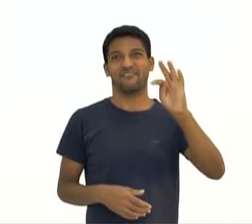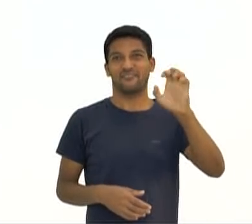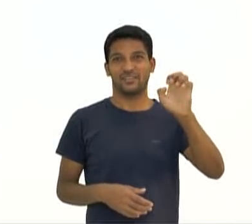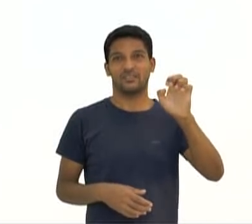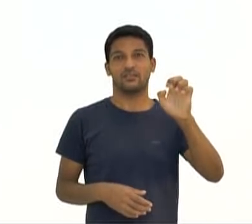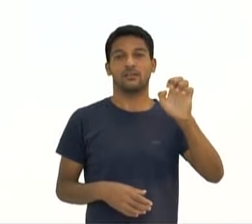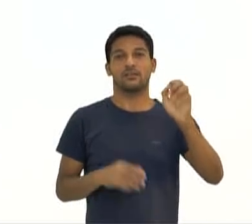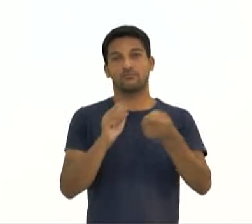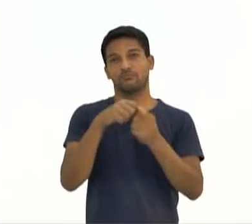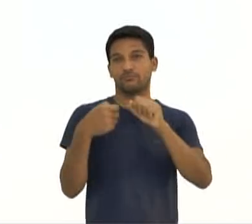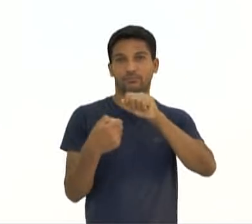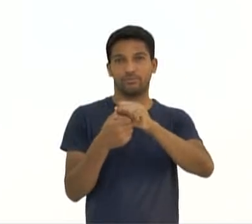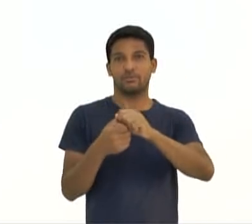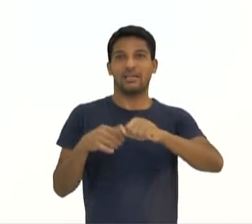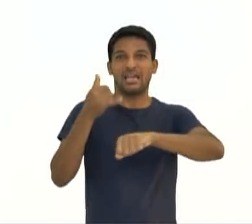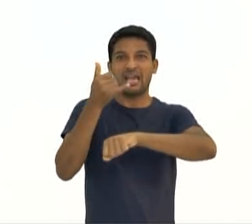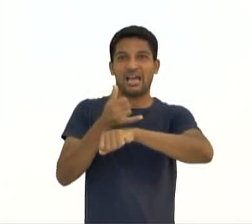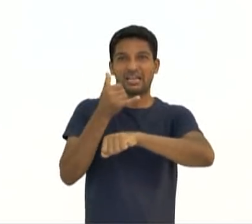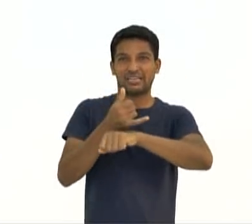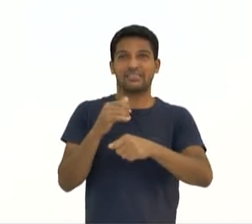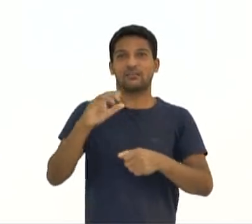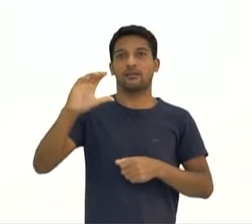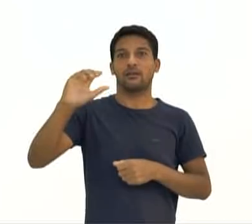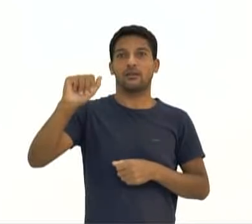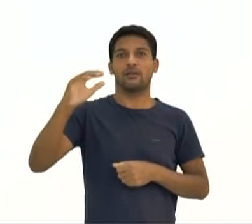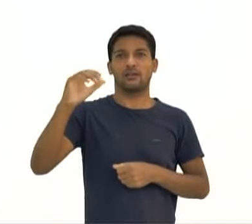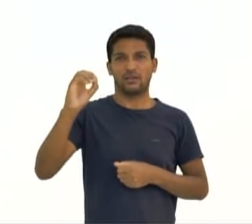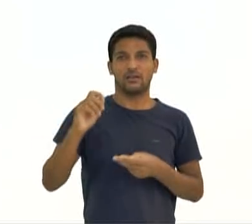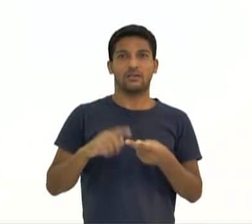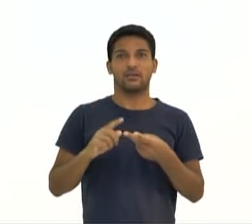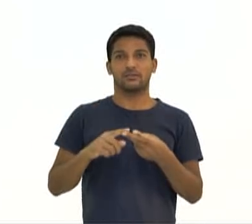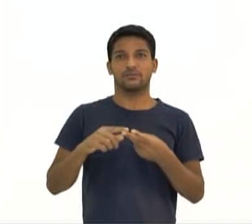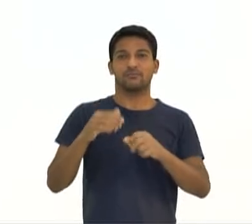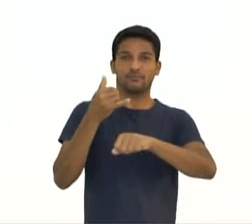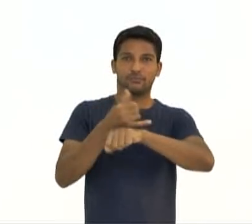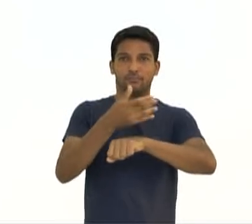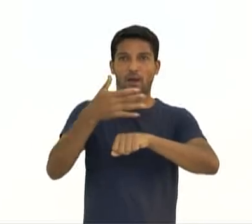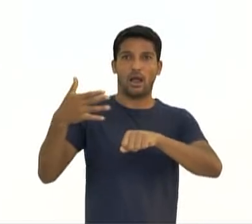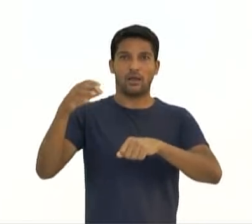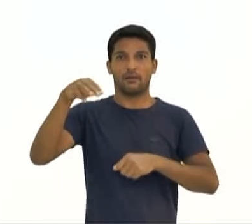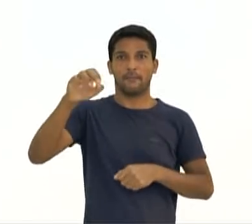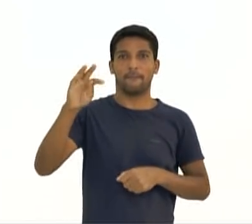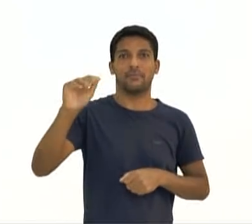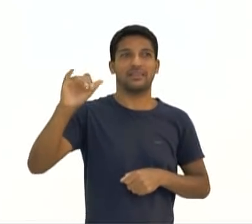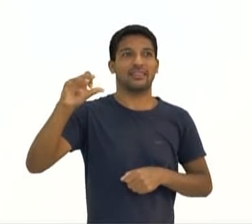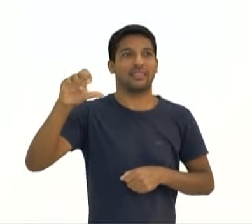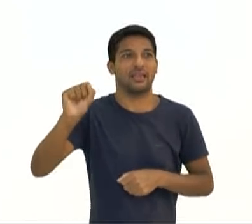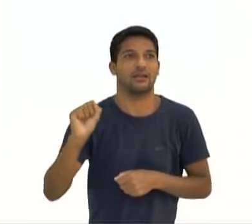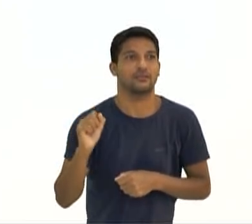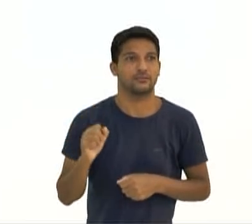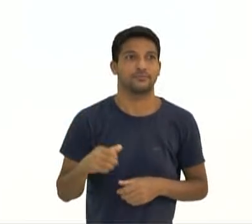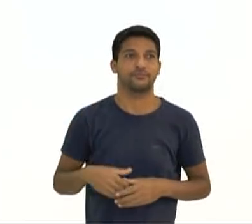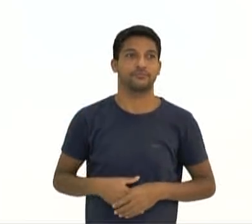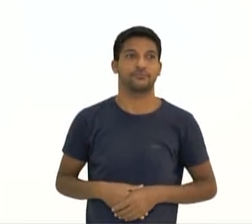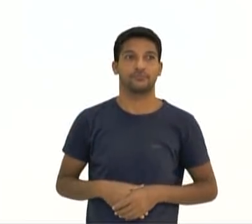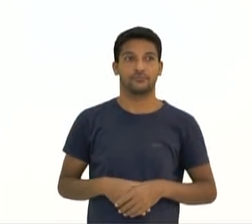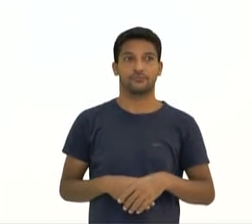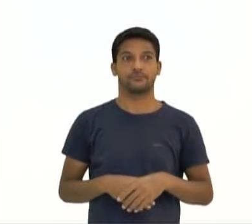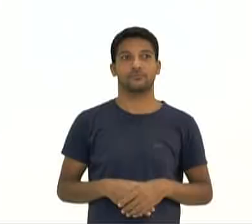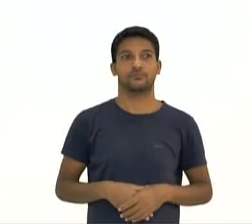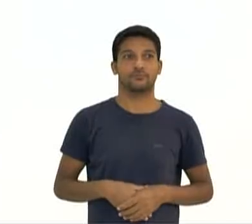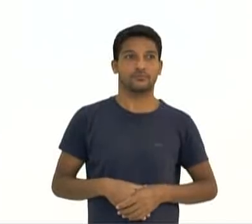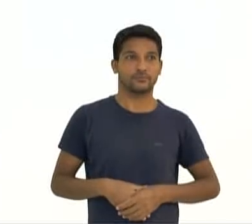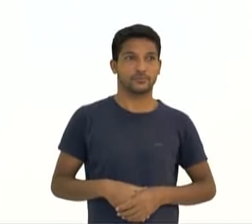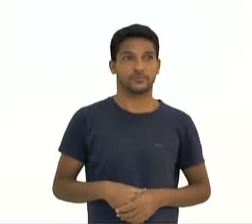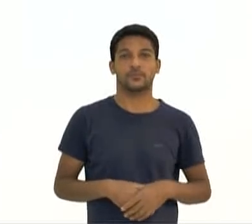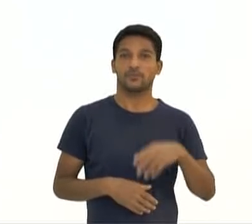de aço, fundição de metais, obtenção de cadinho, lubrificante, lápis, reatores nucleares, lonas de freio,